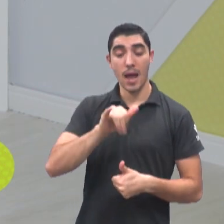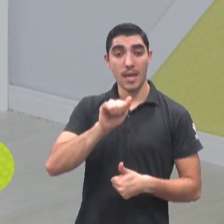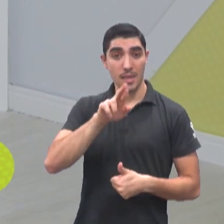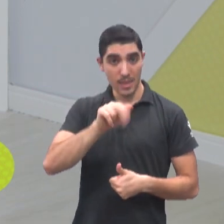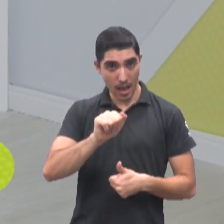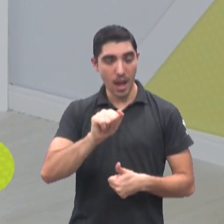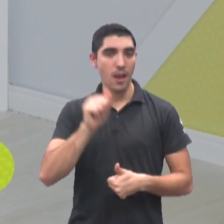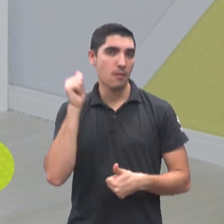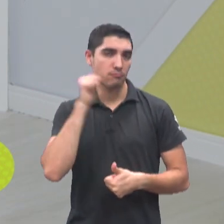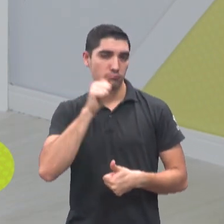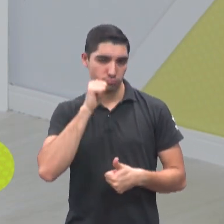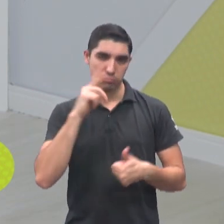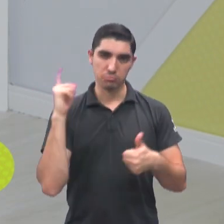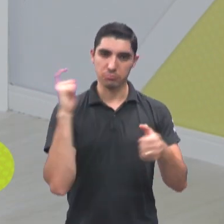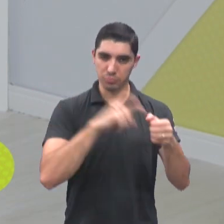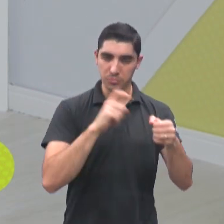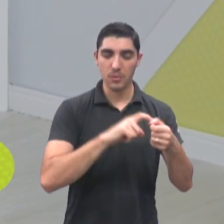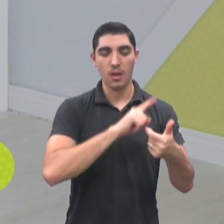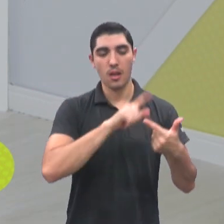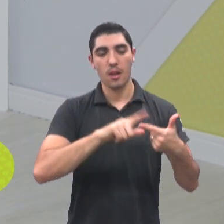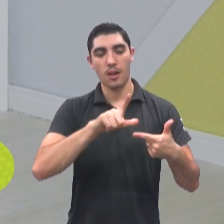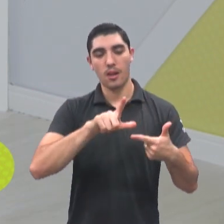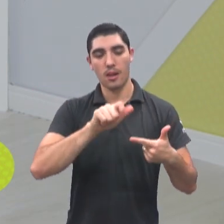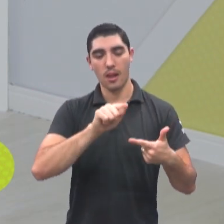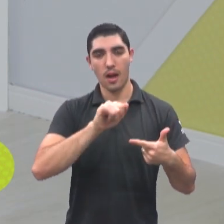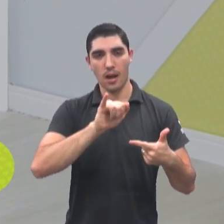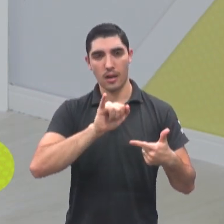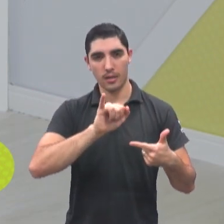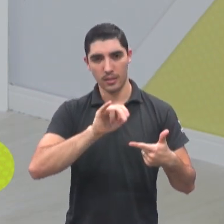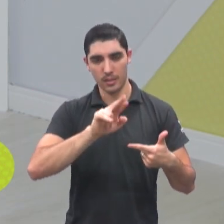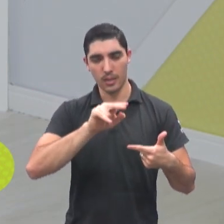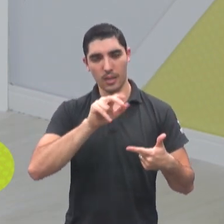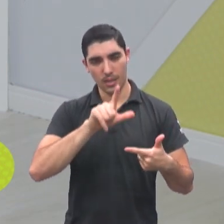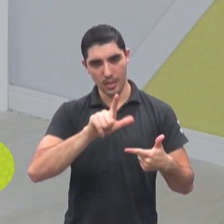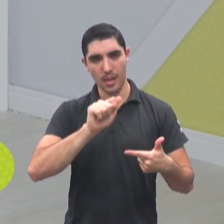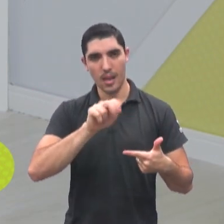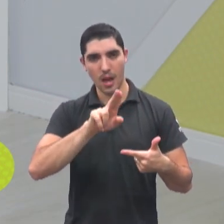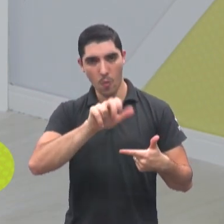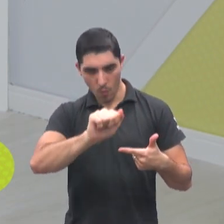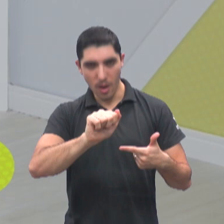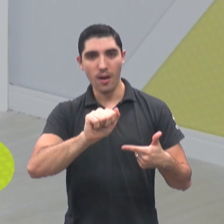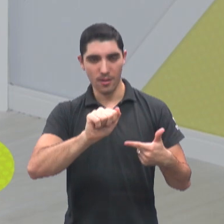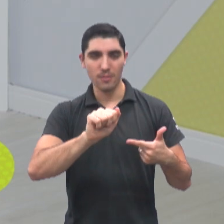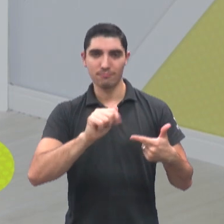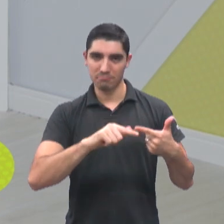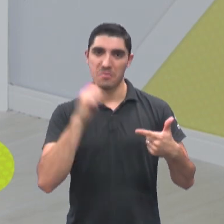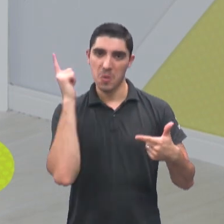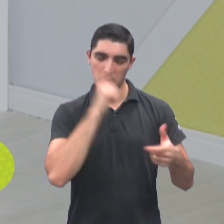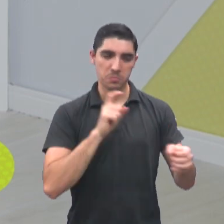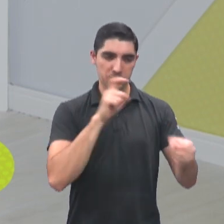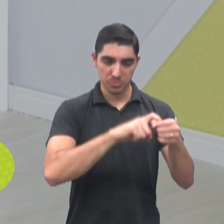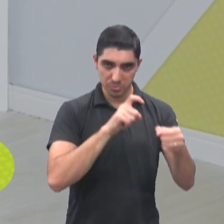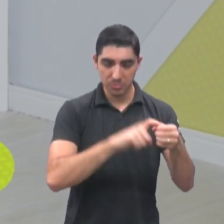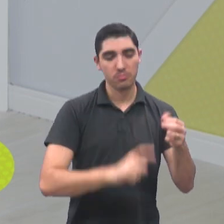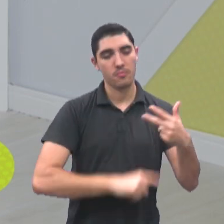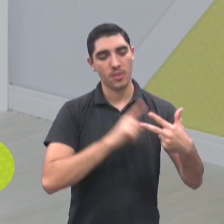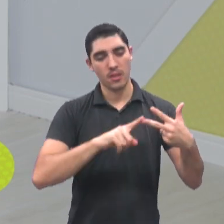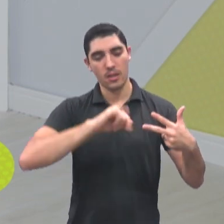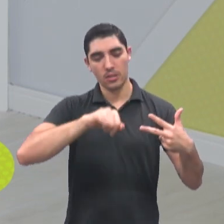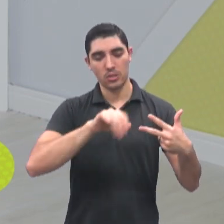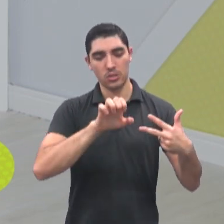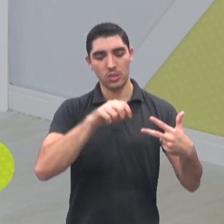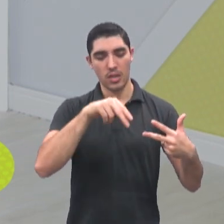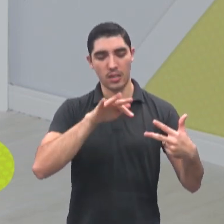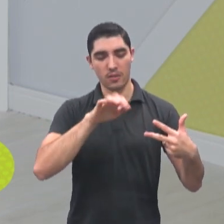rebotes e uma assistência, seguido pela Lau Isaías, 10 pontos, 11 rebotes, double-double para ela e uma assistência, seguido pela Jennifer Munhoz,